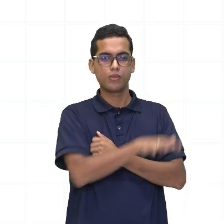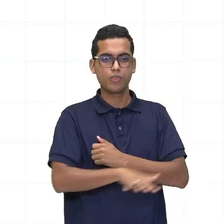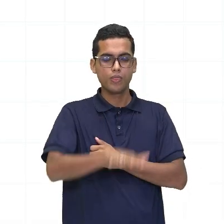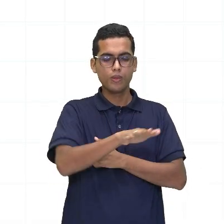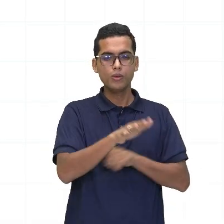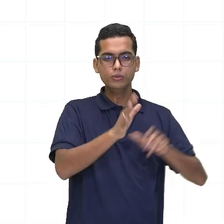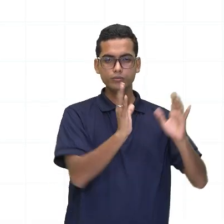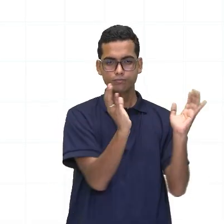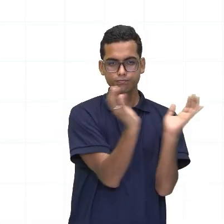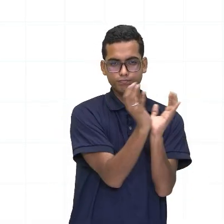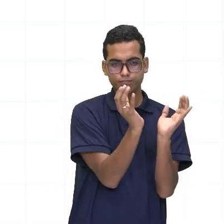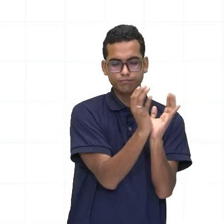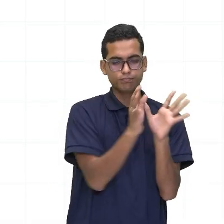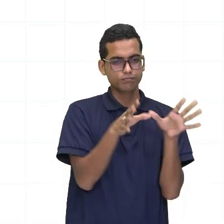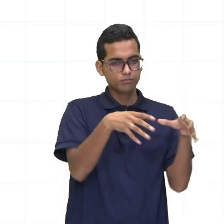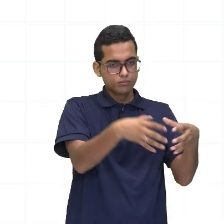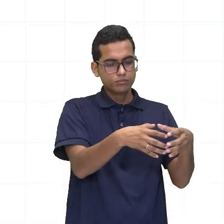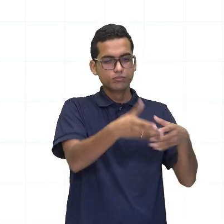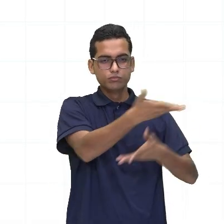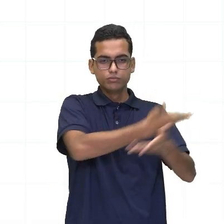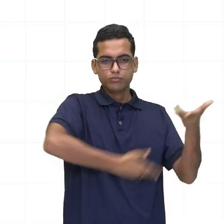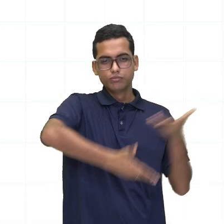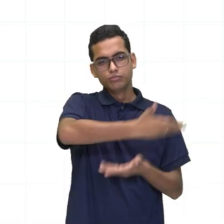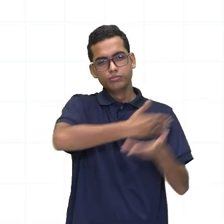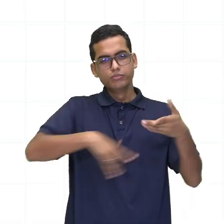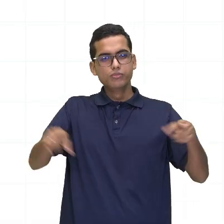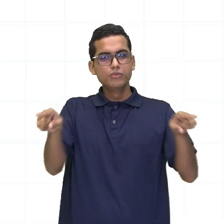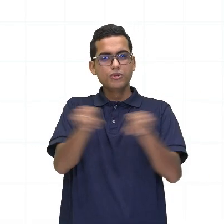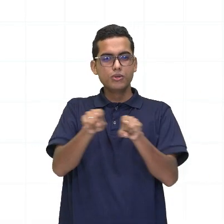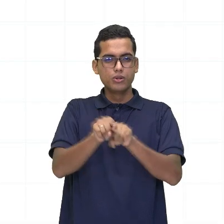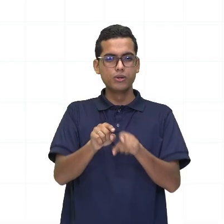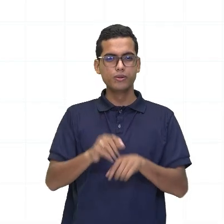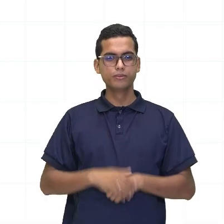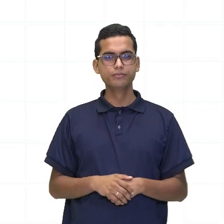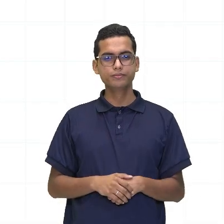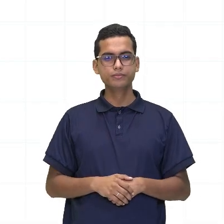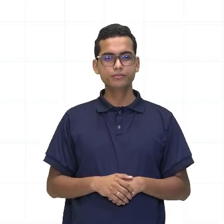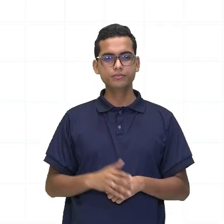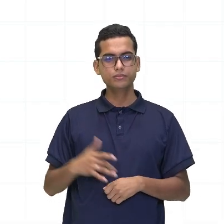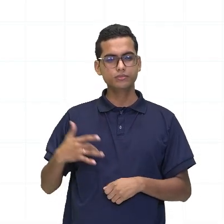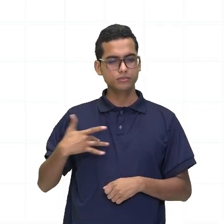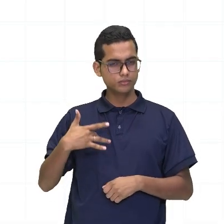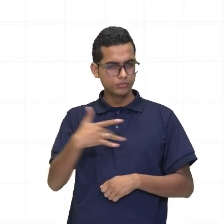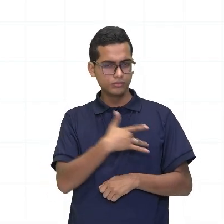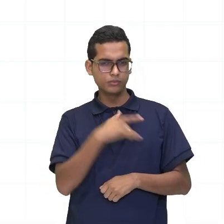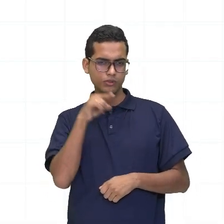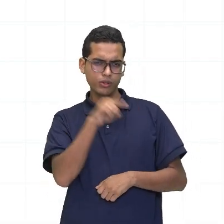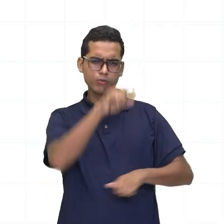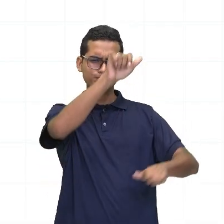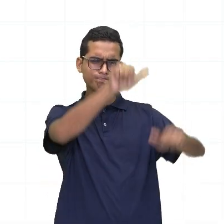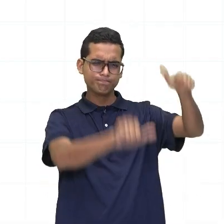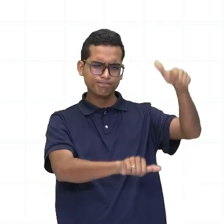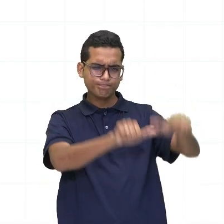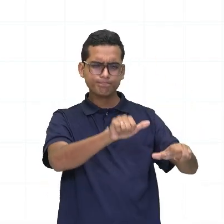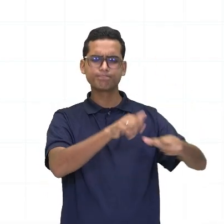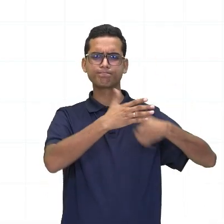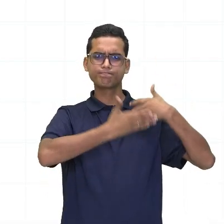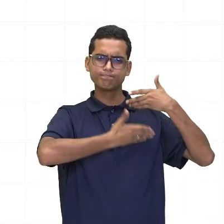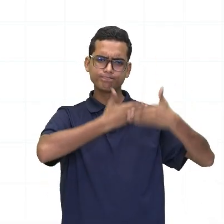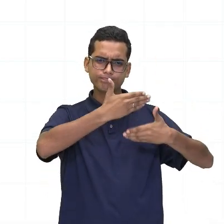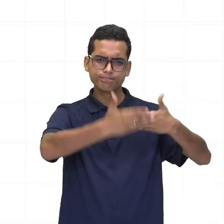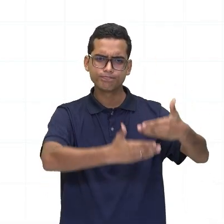coletivo. E, na sequência, a gente vê aí que a saúde coletiva analisa aí o